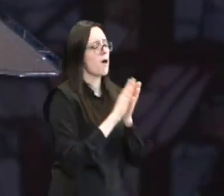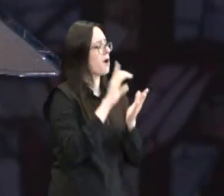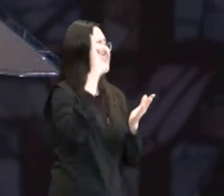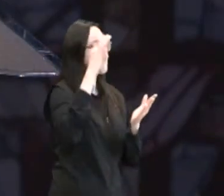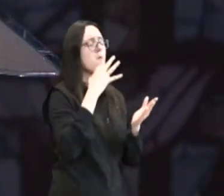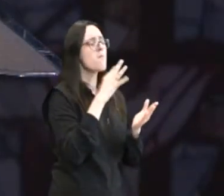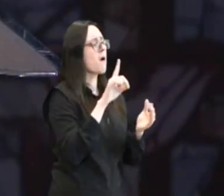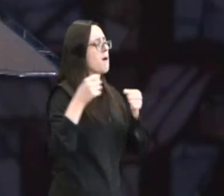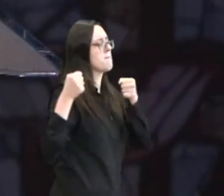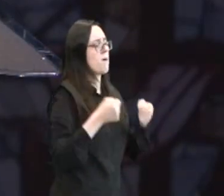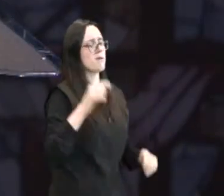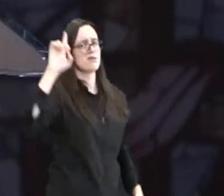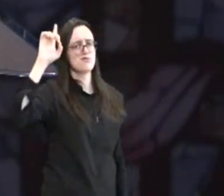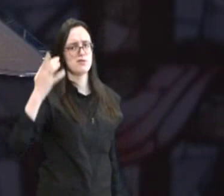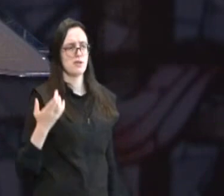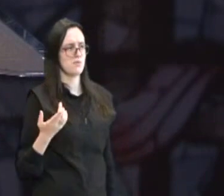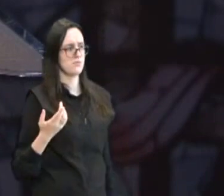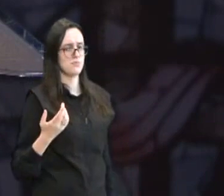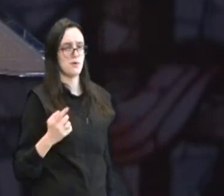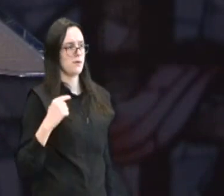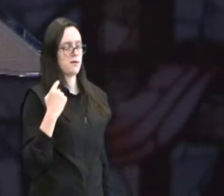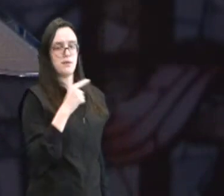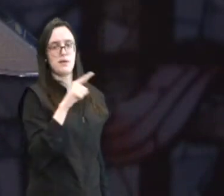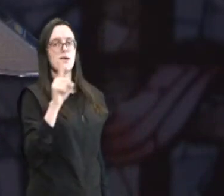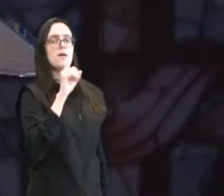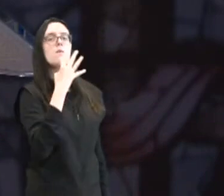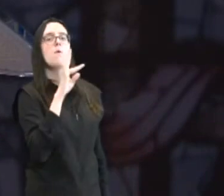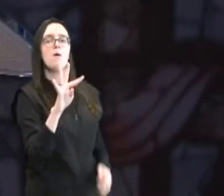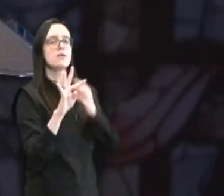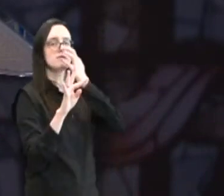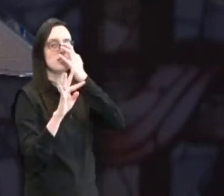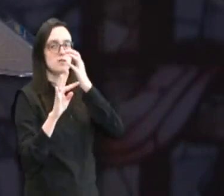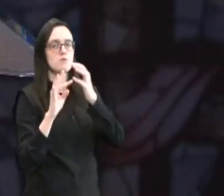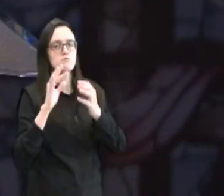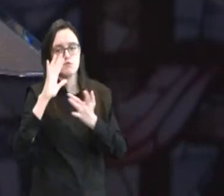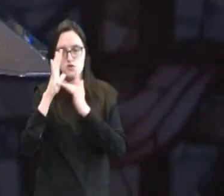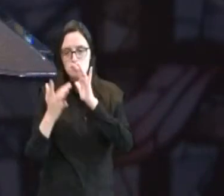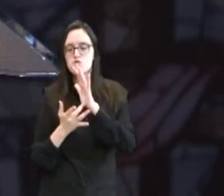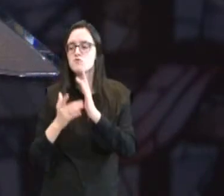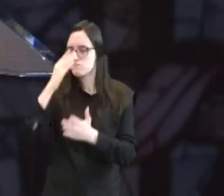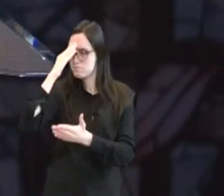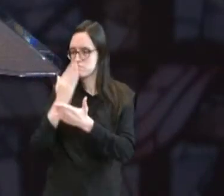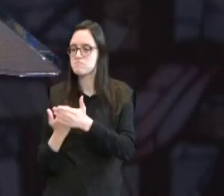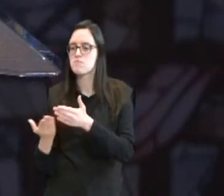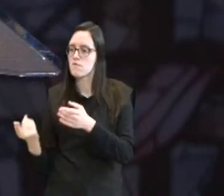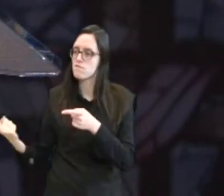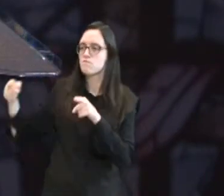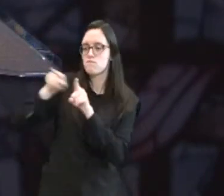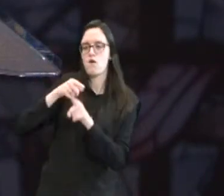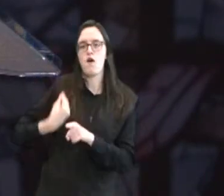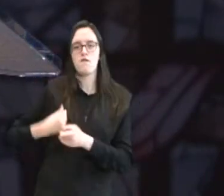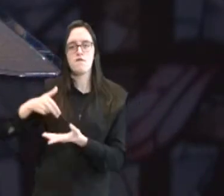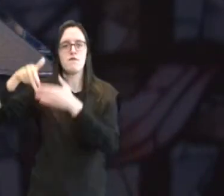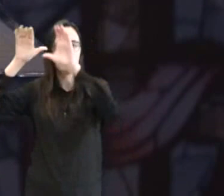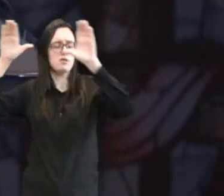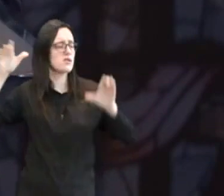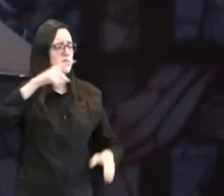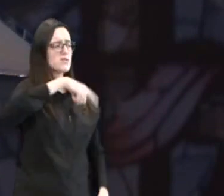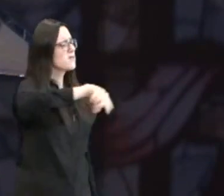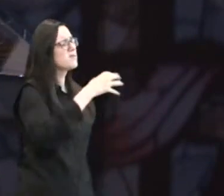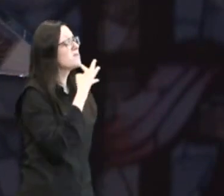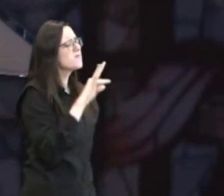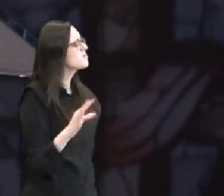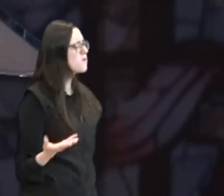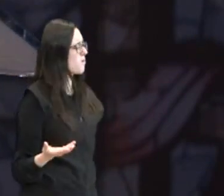o poder de Deus. Eles não criam na ressurreição. Então Jesus diz: olha, vocês erram porque não conhecem